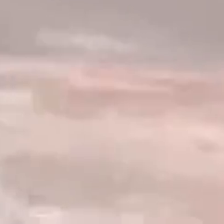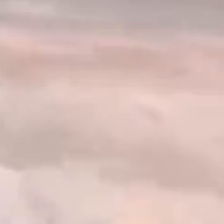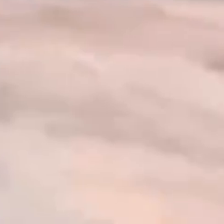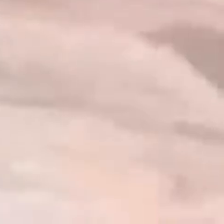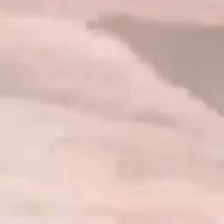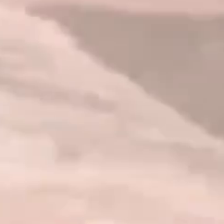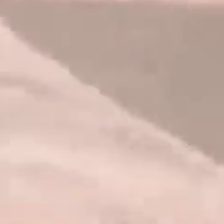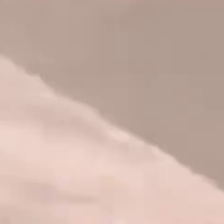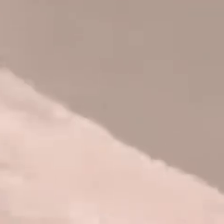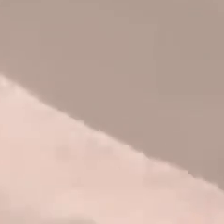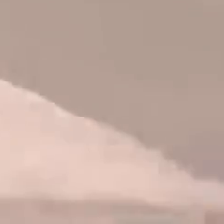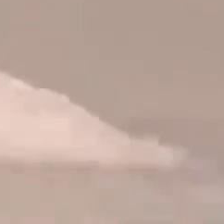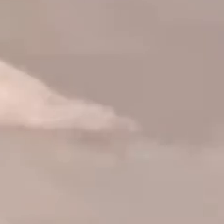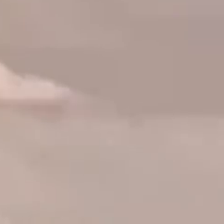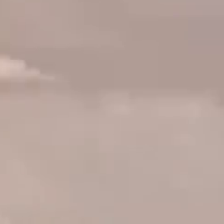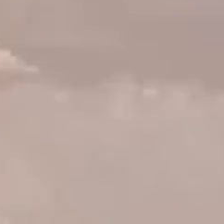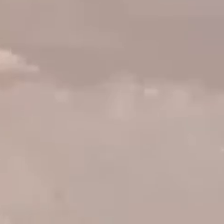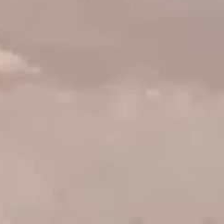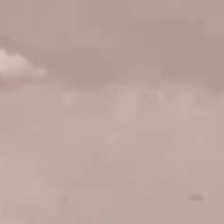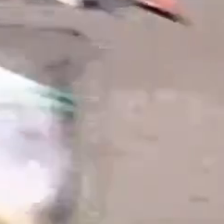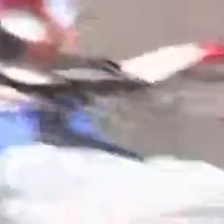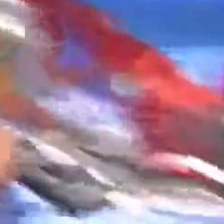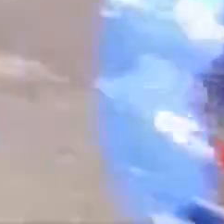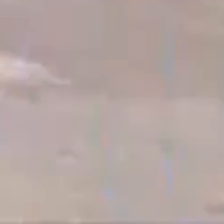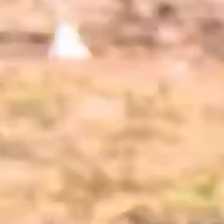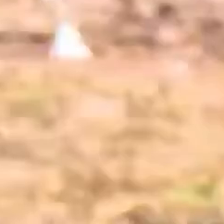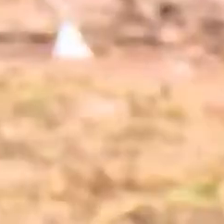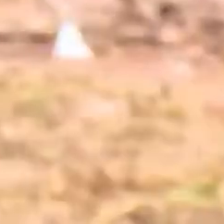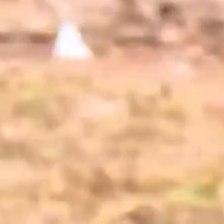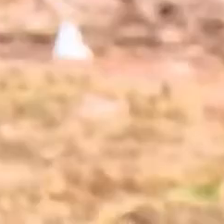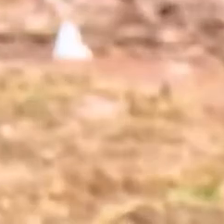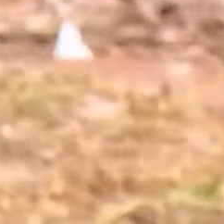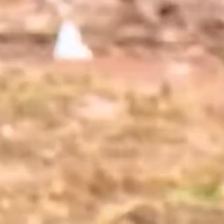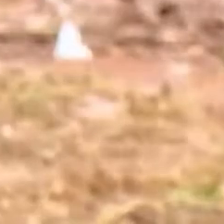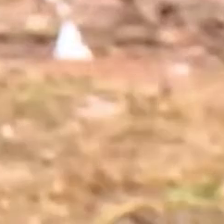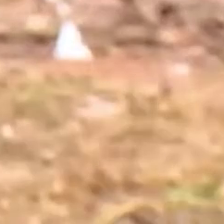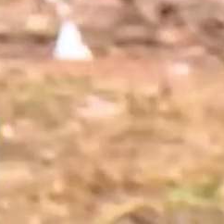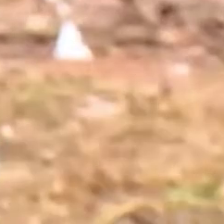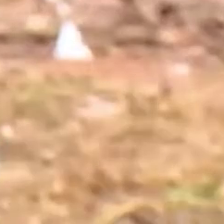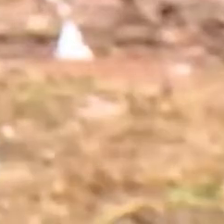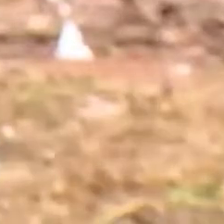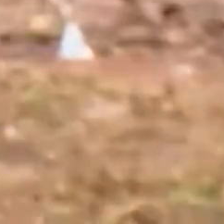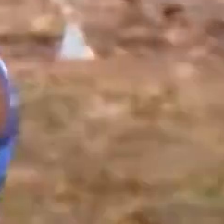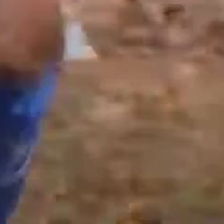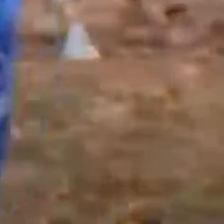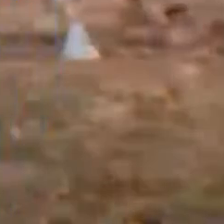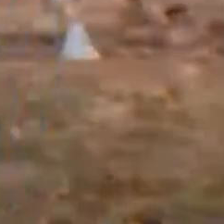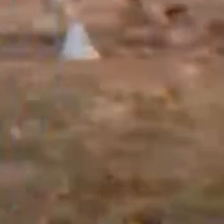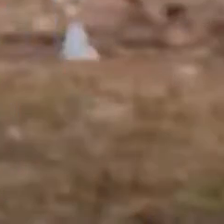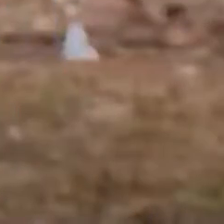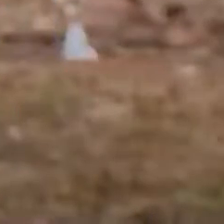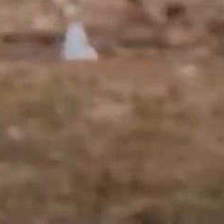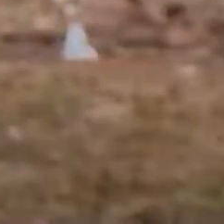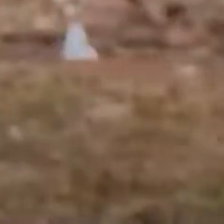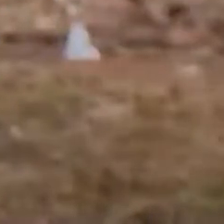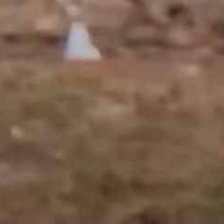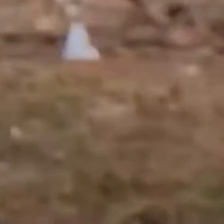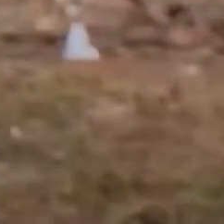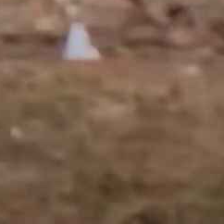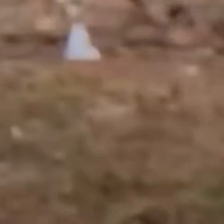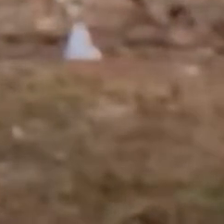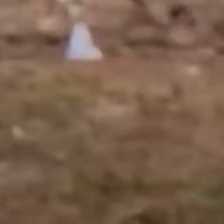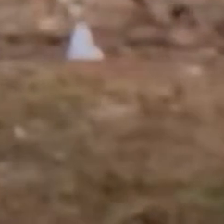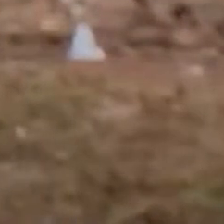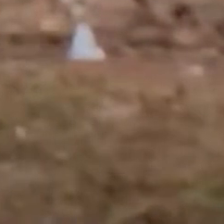comemorou o início da obra. O melhor de tudo isso é a segurança, que eu penso que esse espaço, que essa área de ciclismo vai trazer para